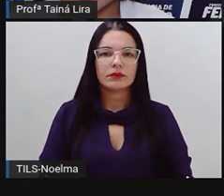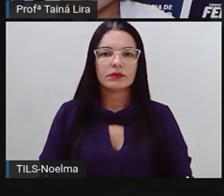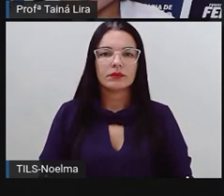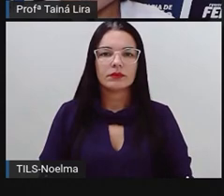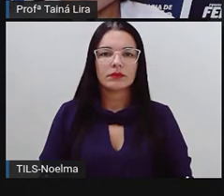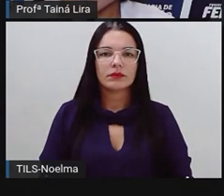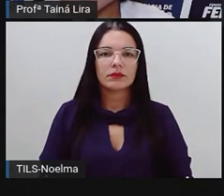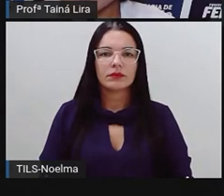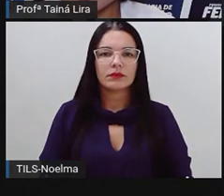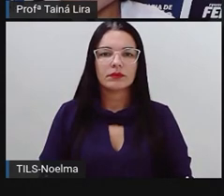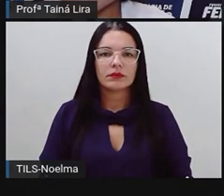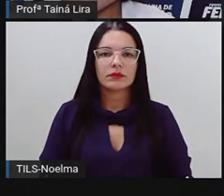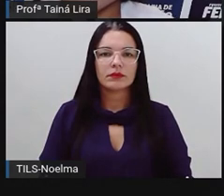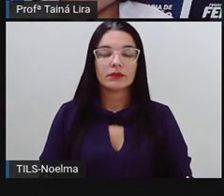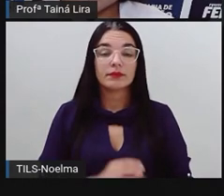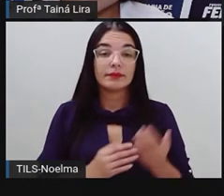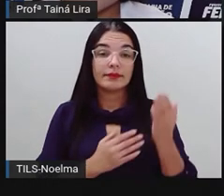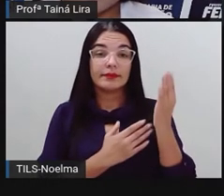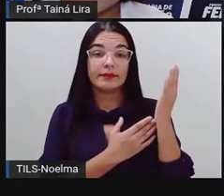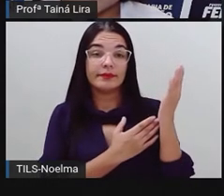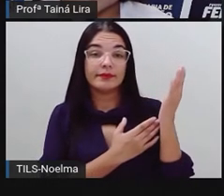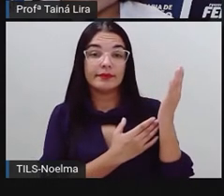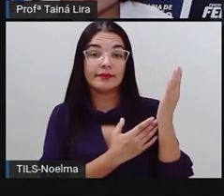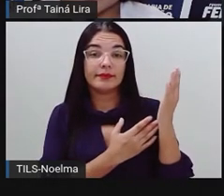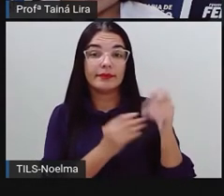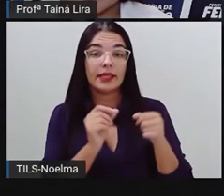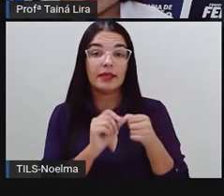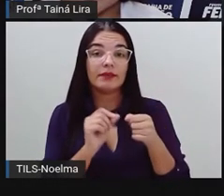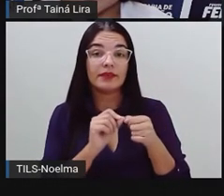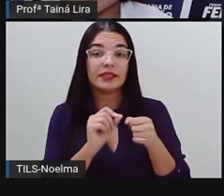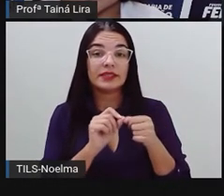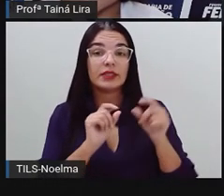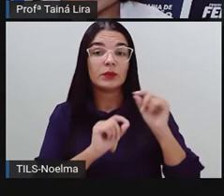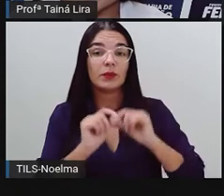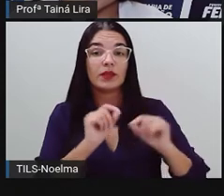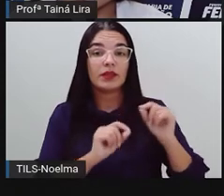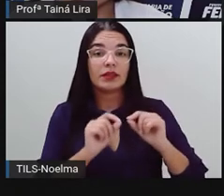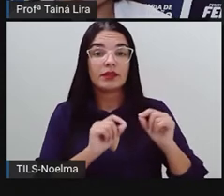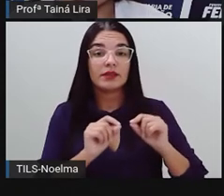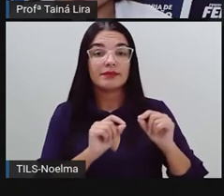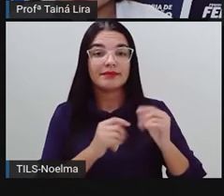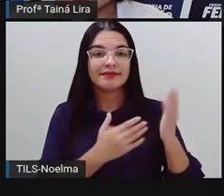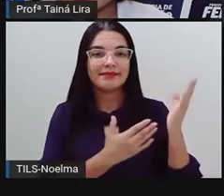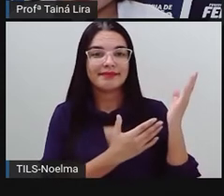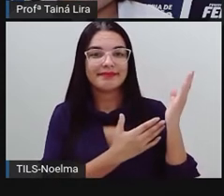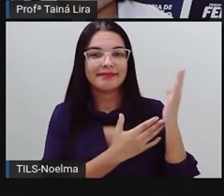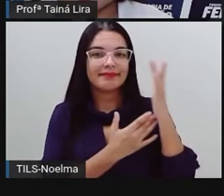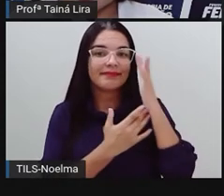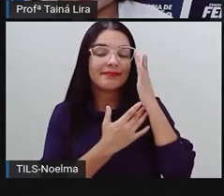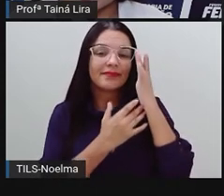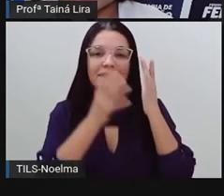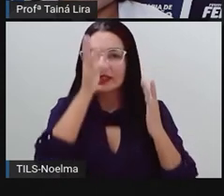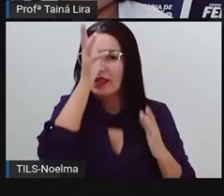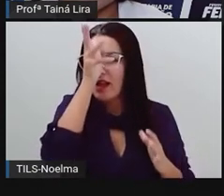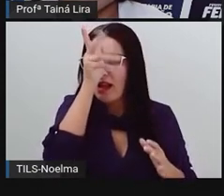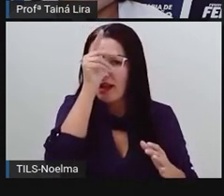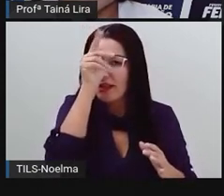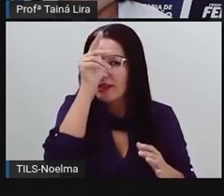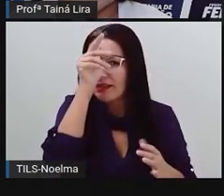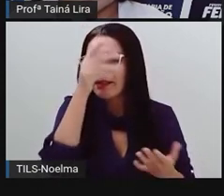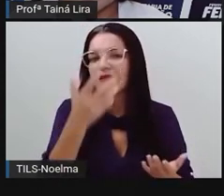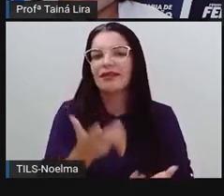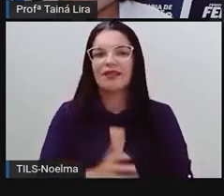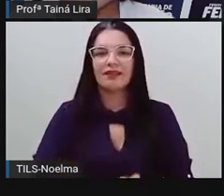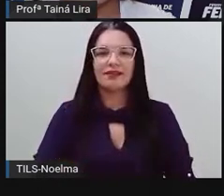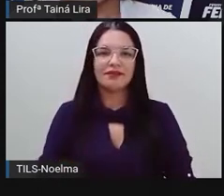e olha lá aqui ó fazendo aí embalando frango